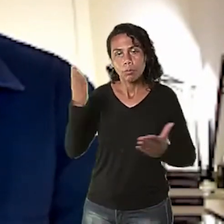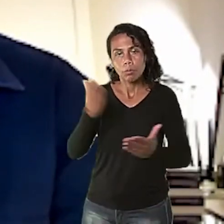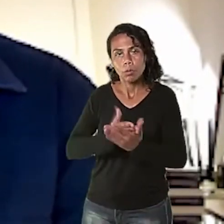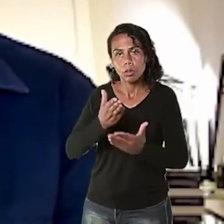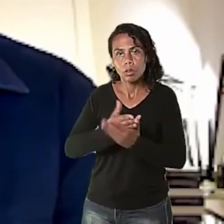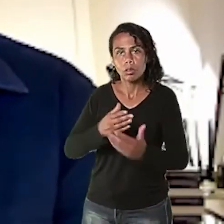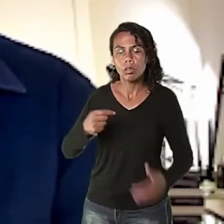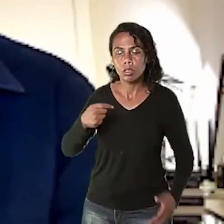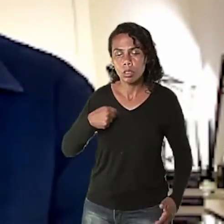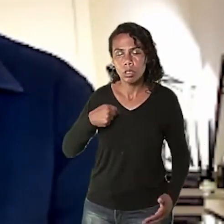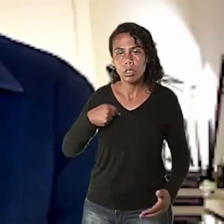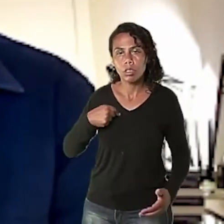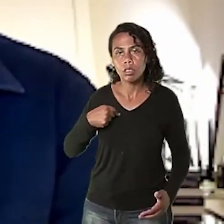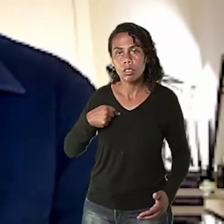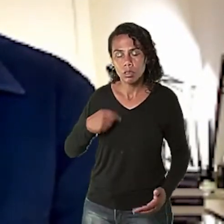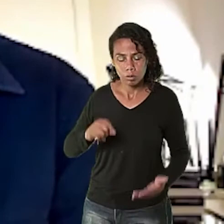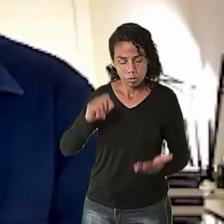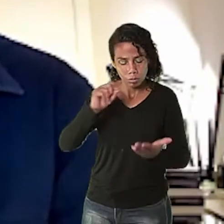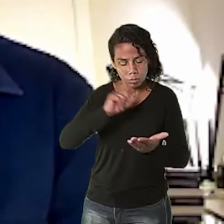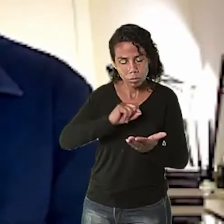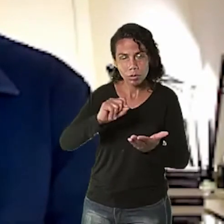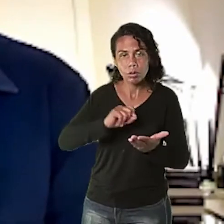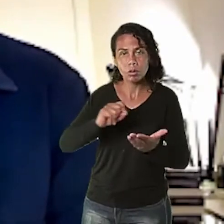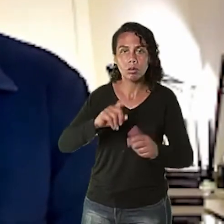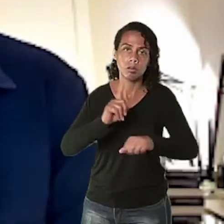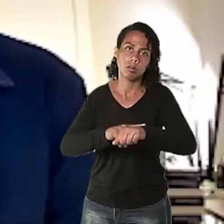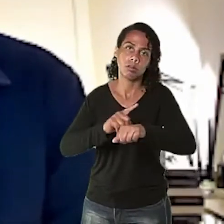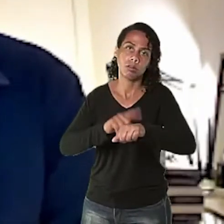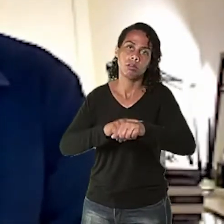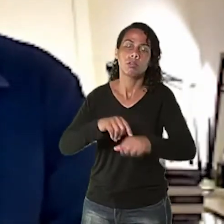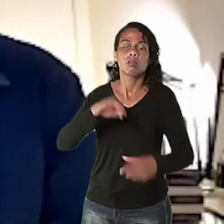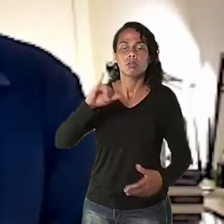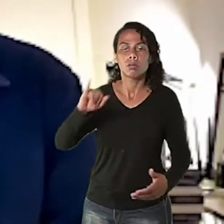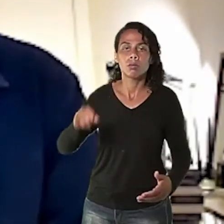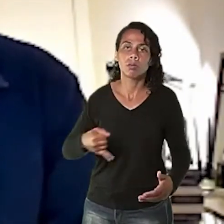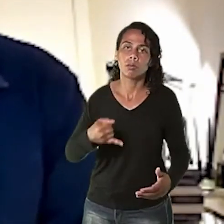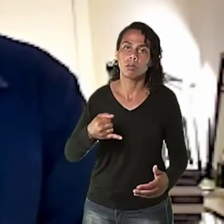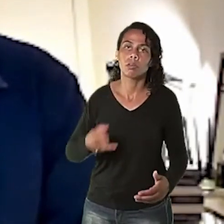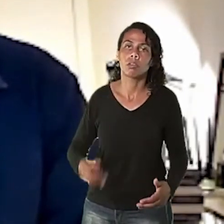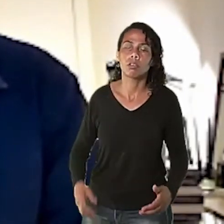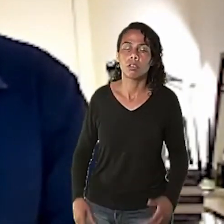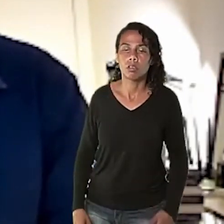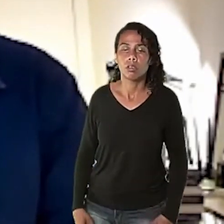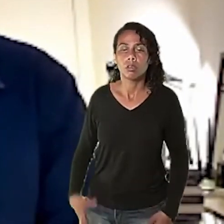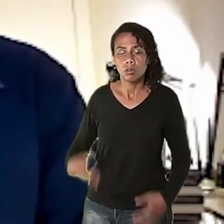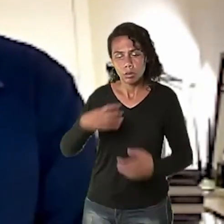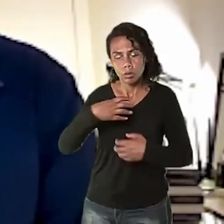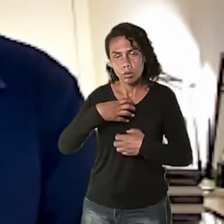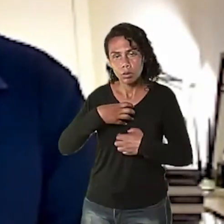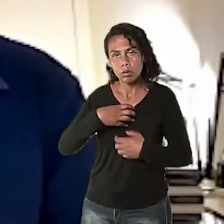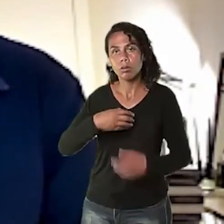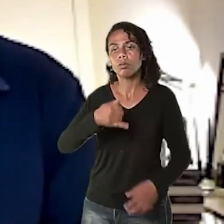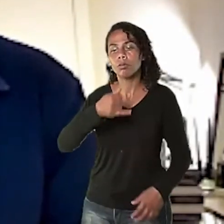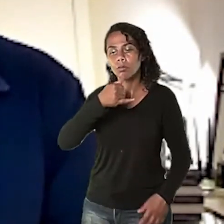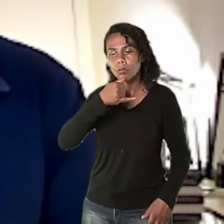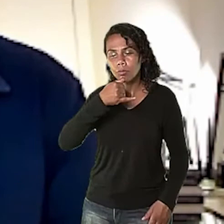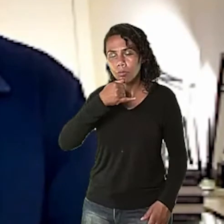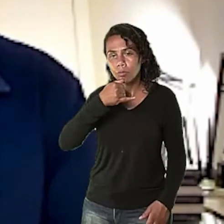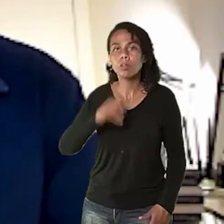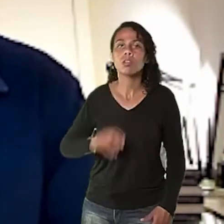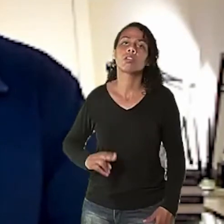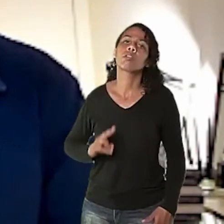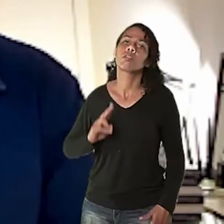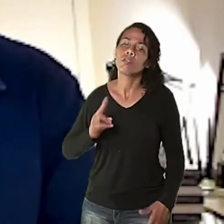é desestabilizante, mas o que me fez, eu acho, o que me fez continuar sendo minimamente operacional